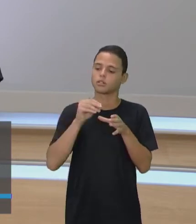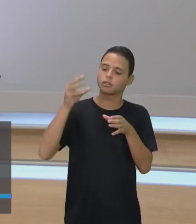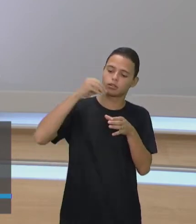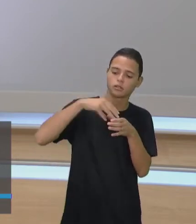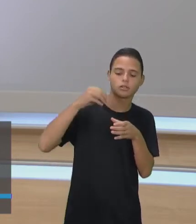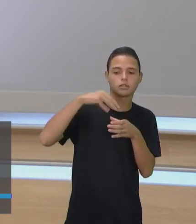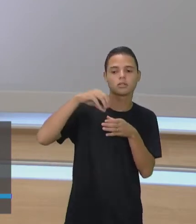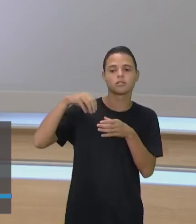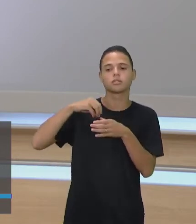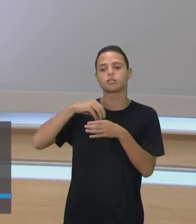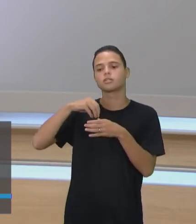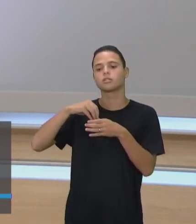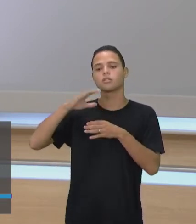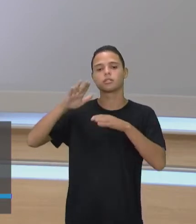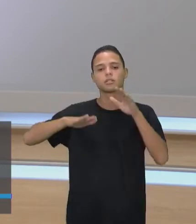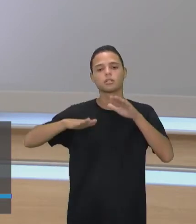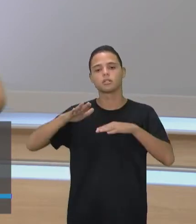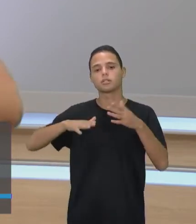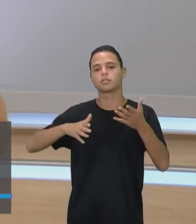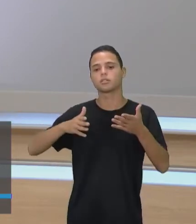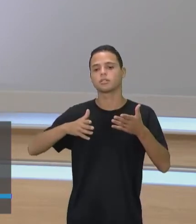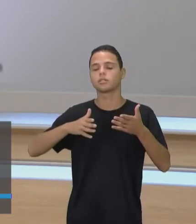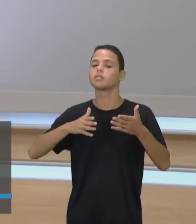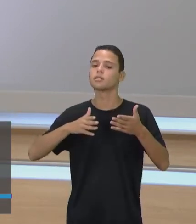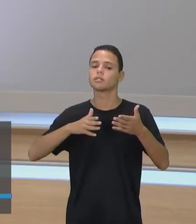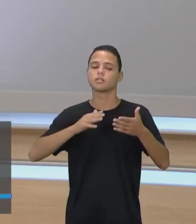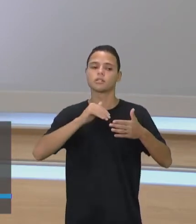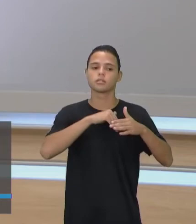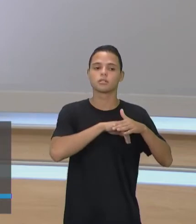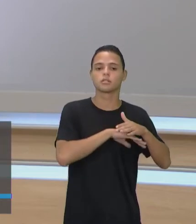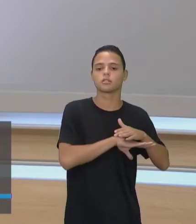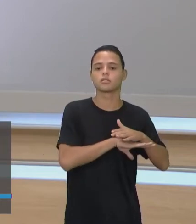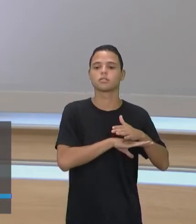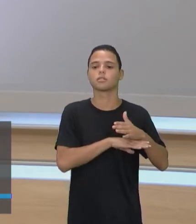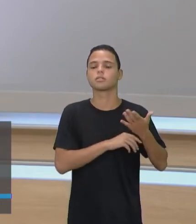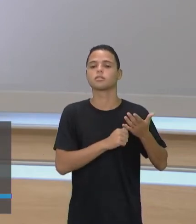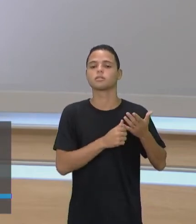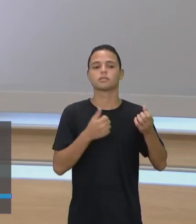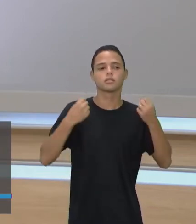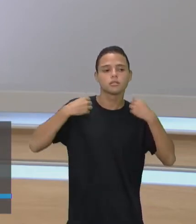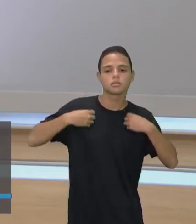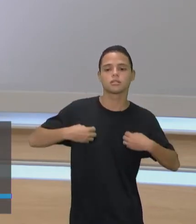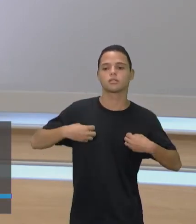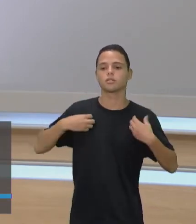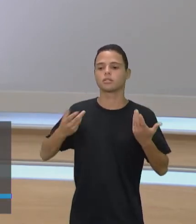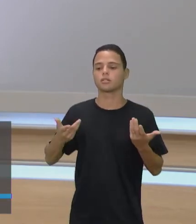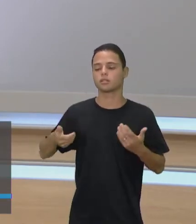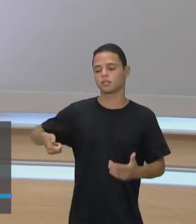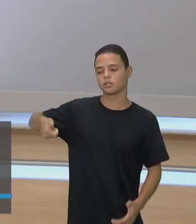que algumas vezes a gente compra porque, deixo na bolsa, levo para o trabalho, mas, por exemplo, se você está consumindo